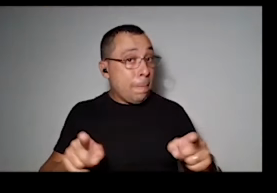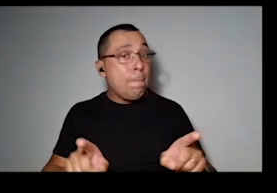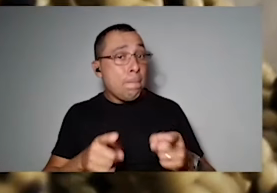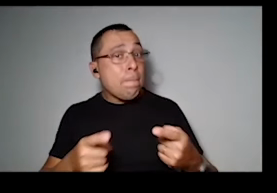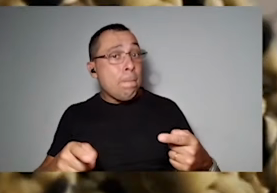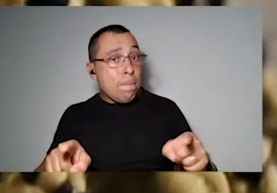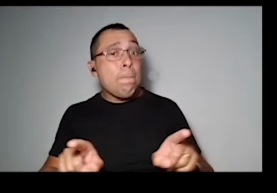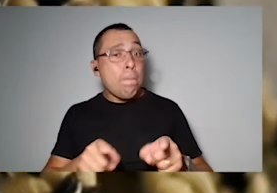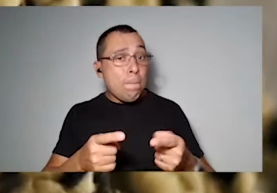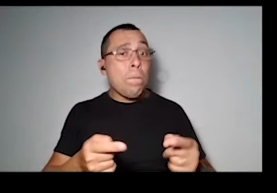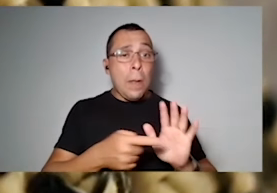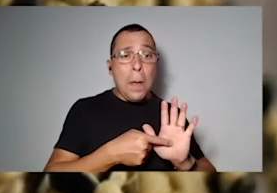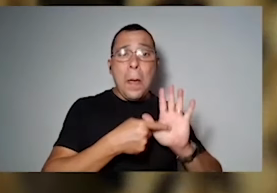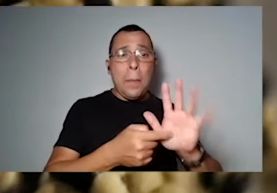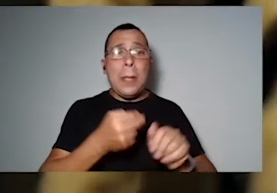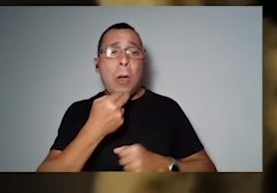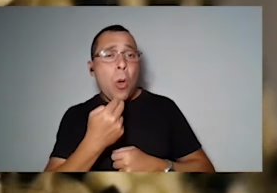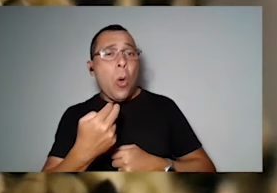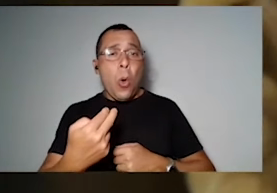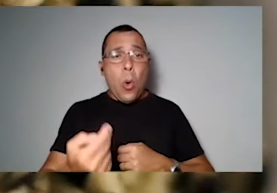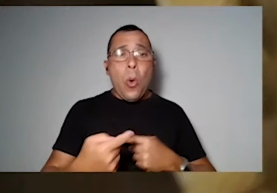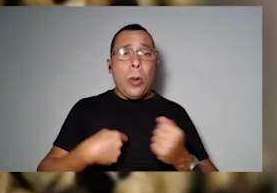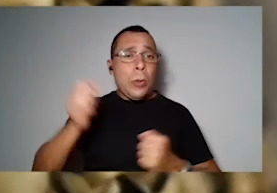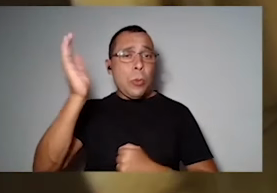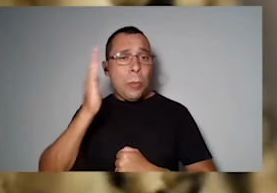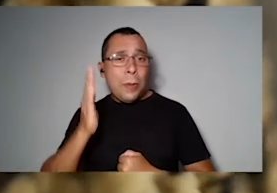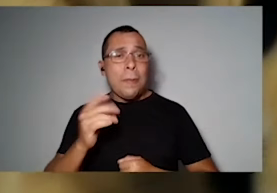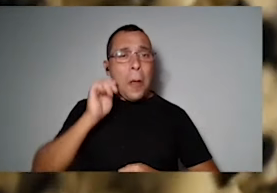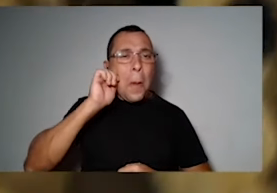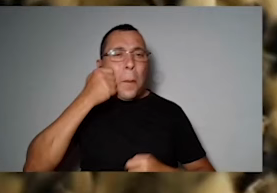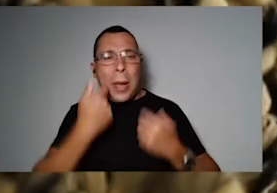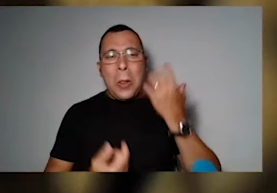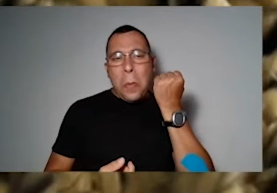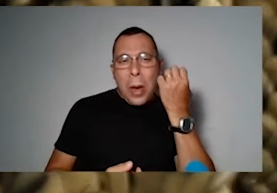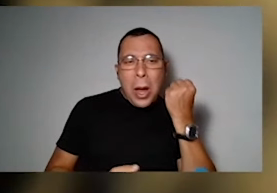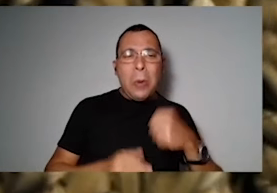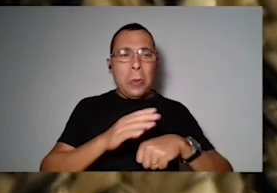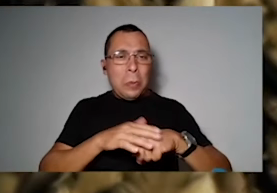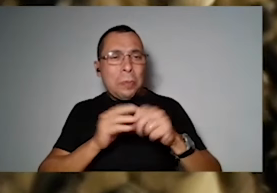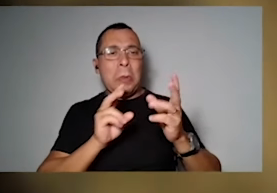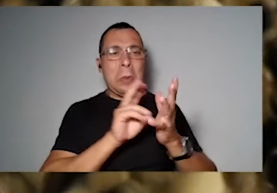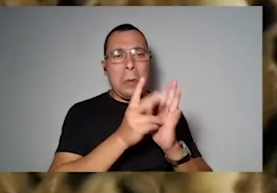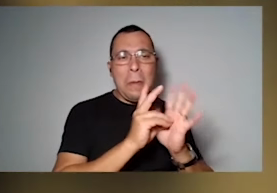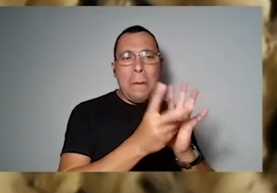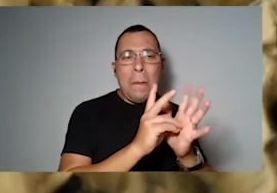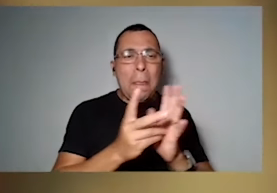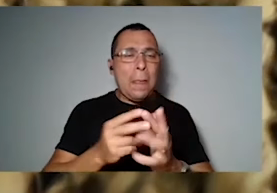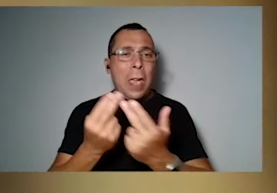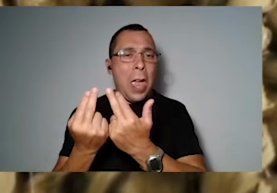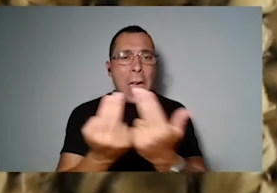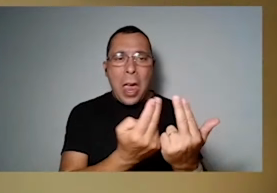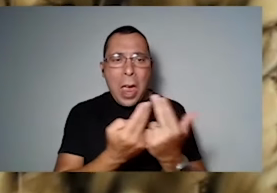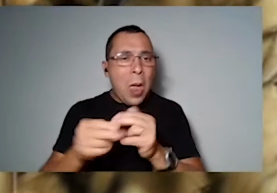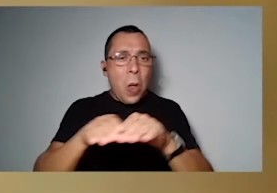geral. Represento as cores, cores de um Brasil de preto, branco, pardo, índio. Todos